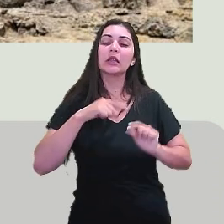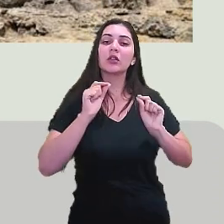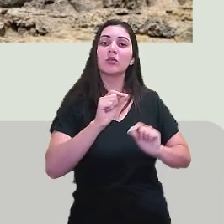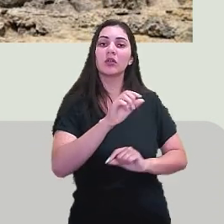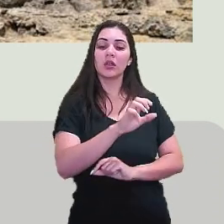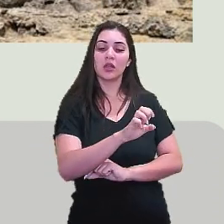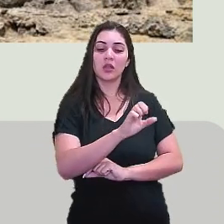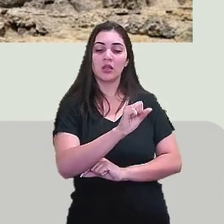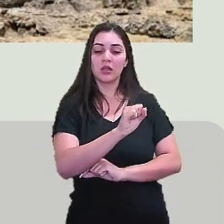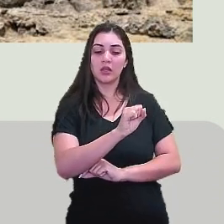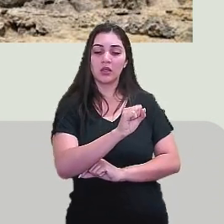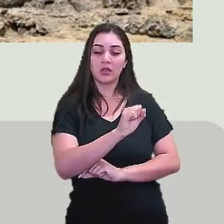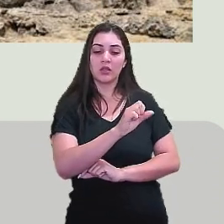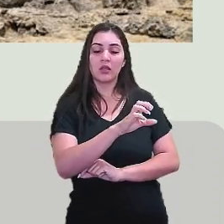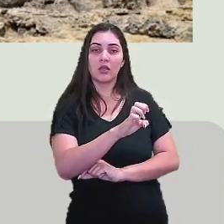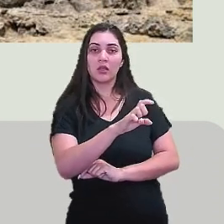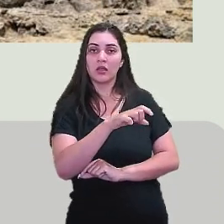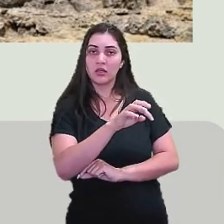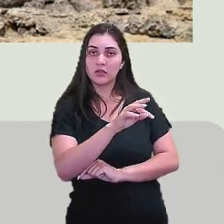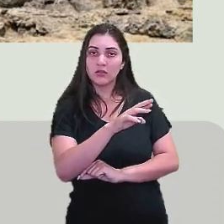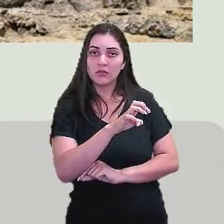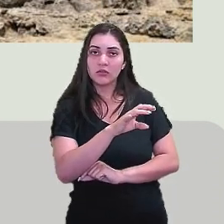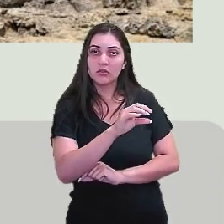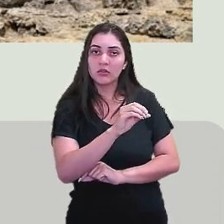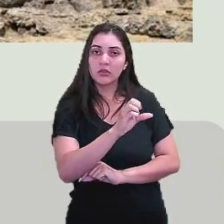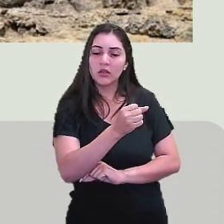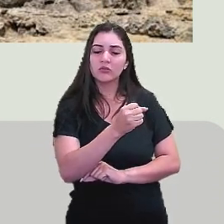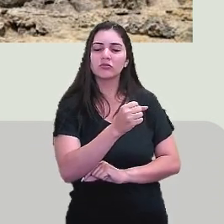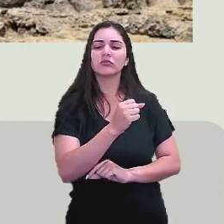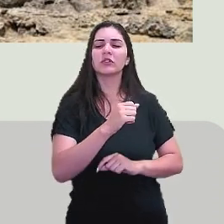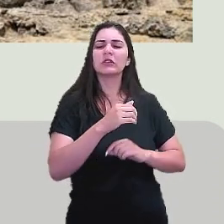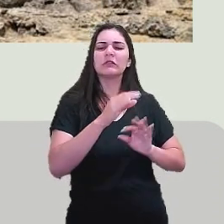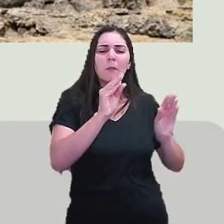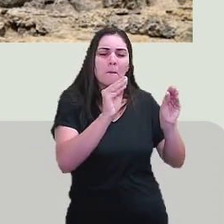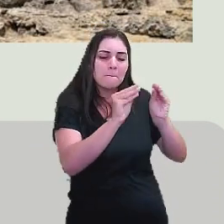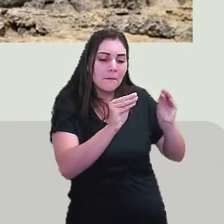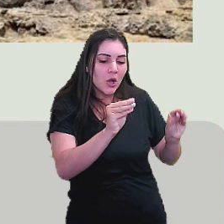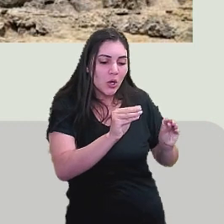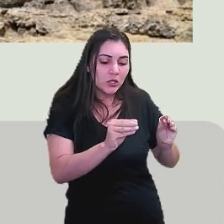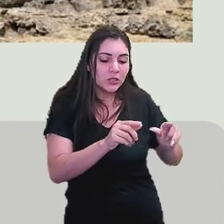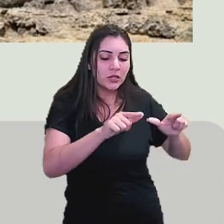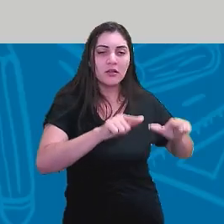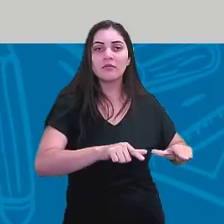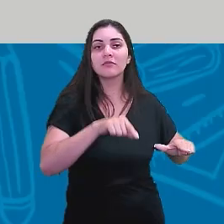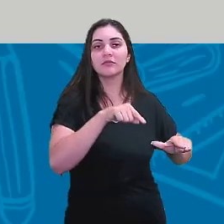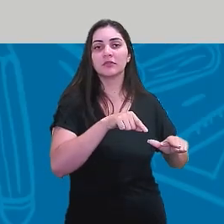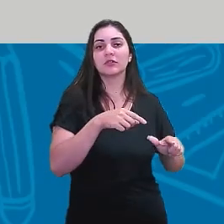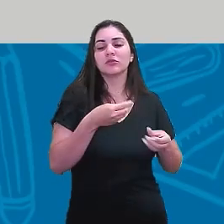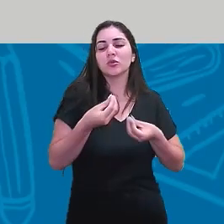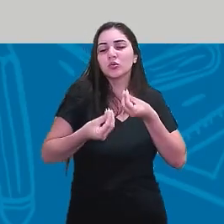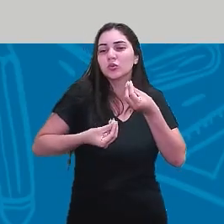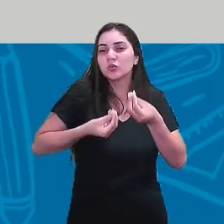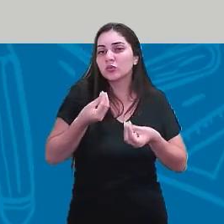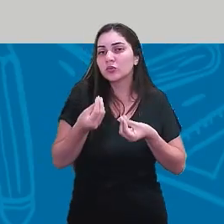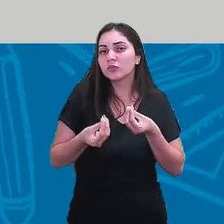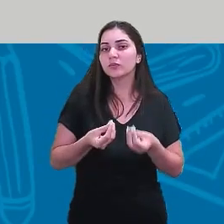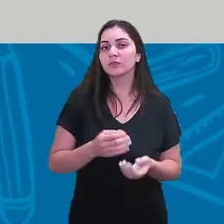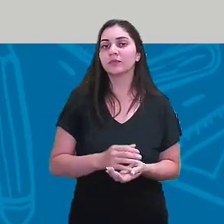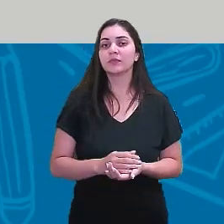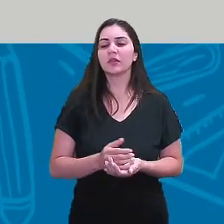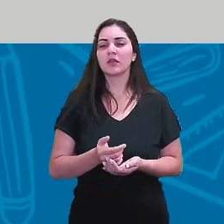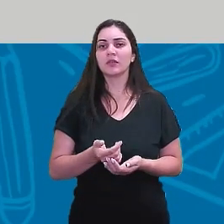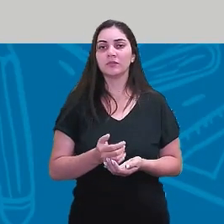são os esculpidores, eles vão esculpir aquele terreno, tá? Vão dar